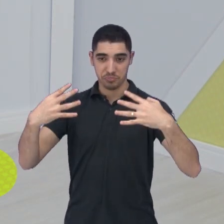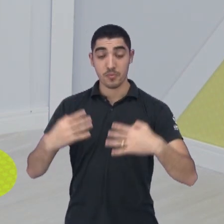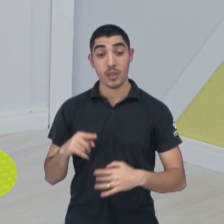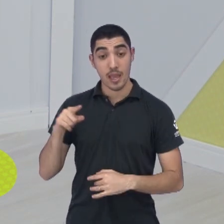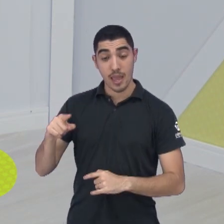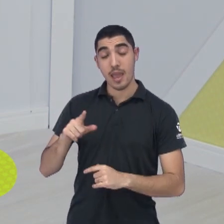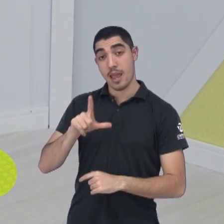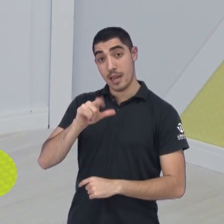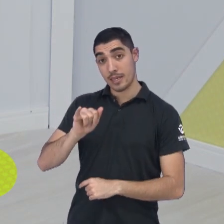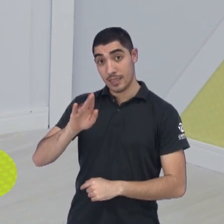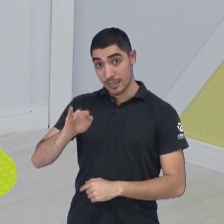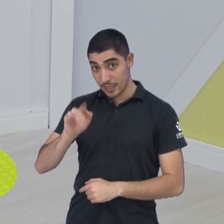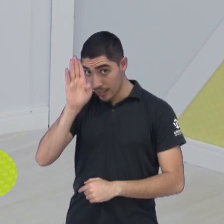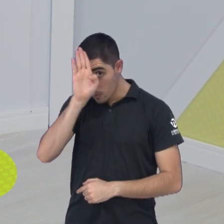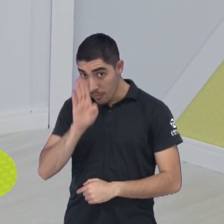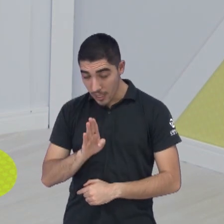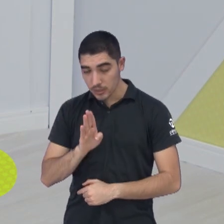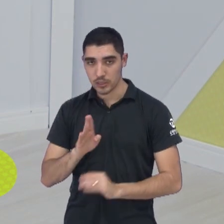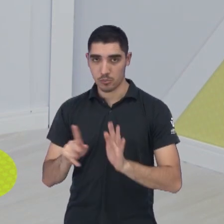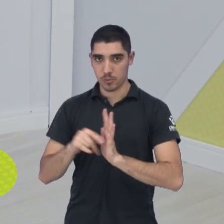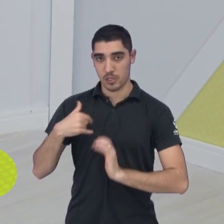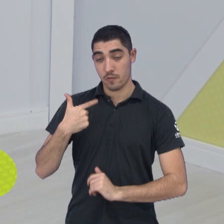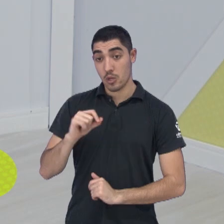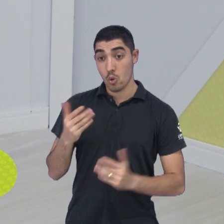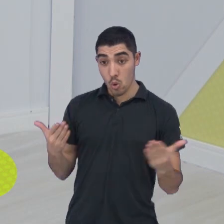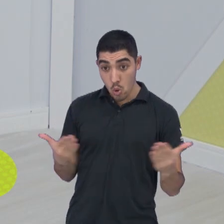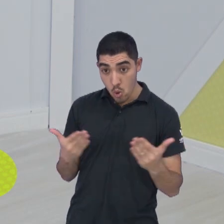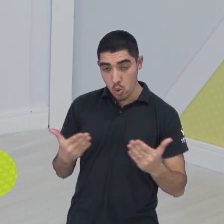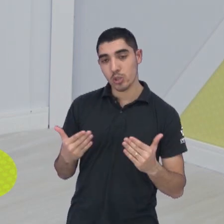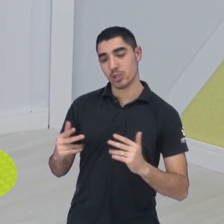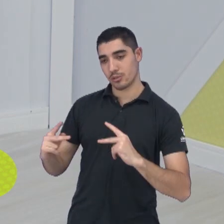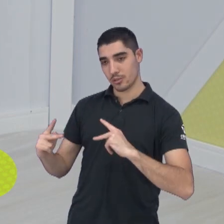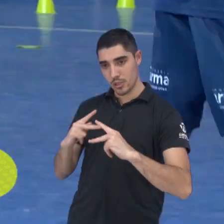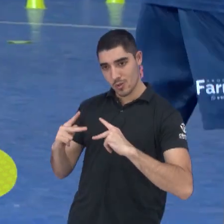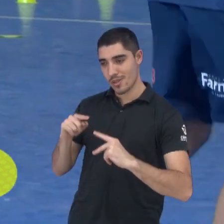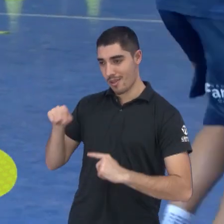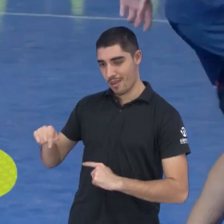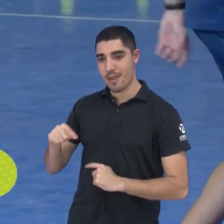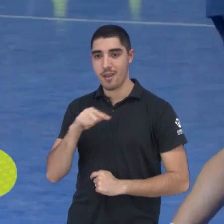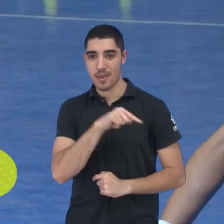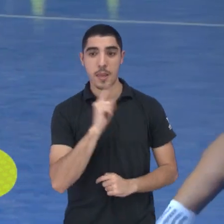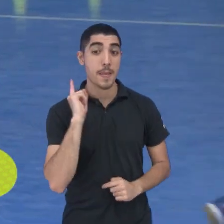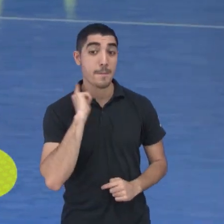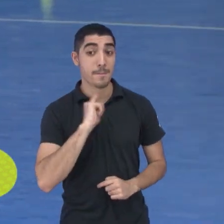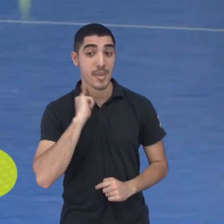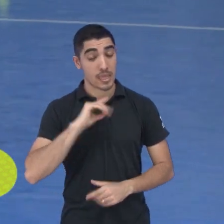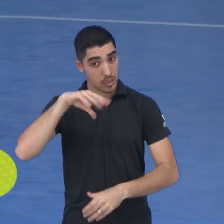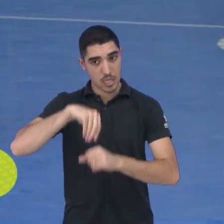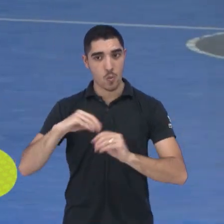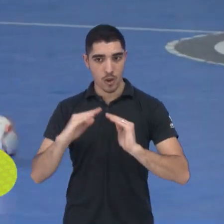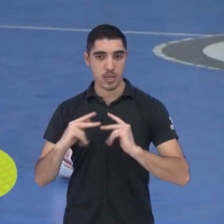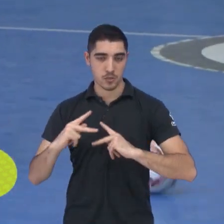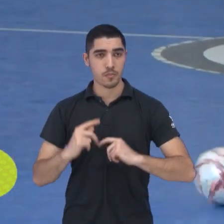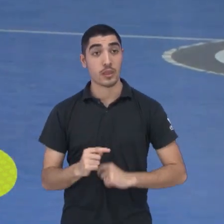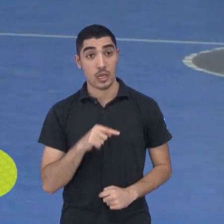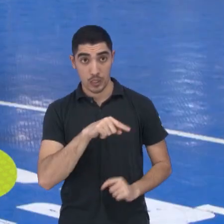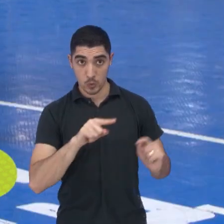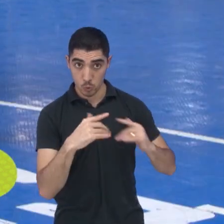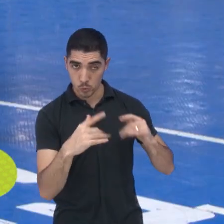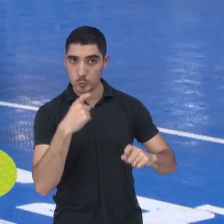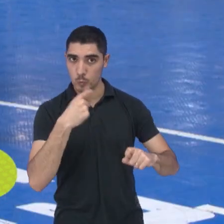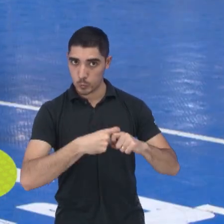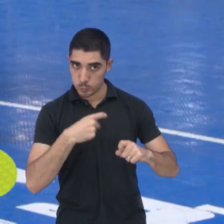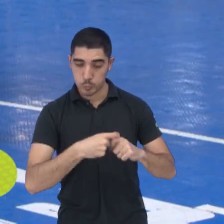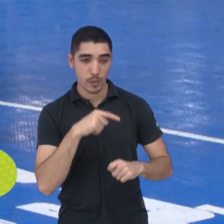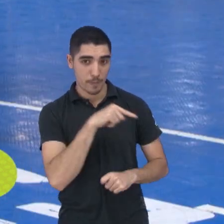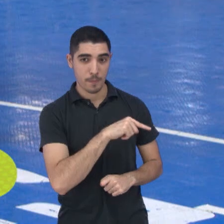Sub-20. São José recebe o Minas às 8 da noite no ginásio Tênis Clube, Brunão. É um jogo difícil para o São José, joga em casa, mas é um jogo complicado. O São